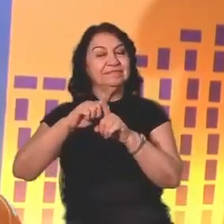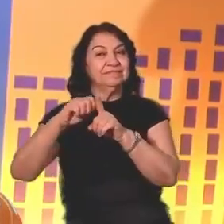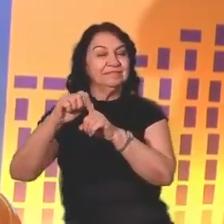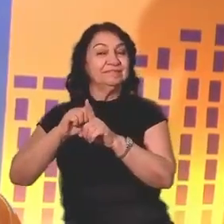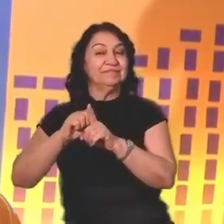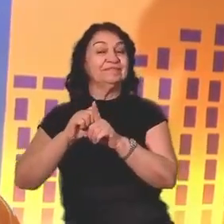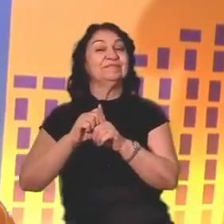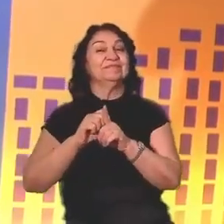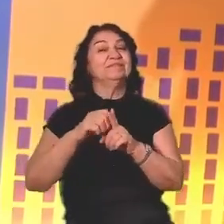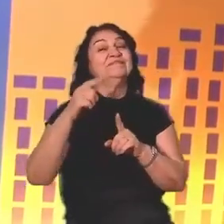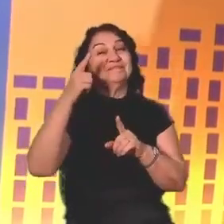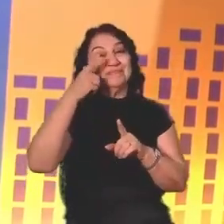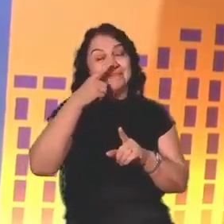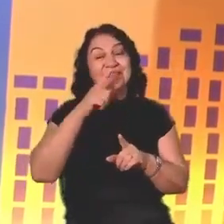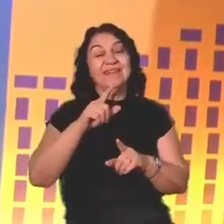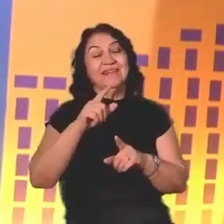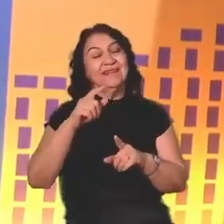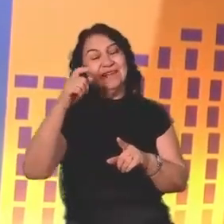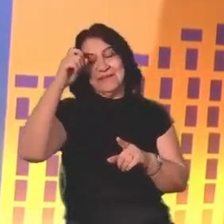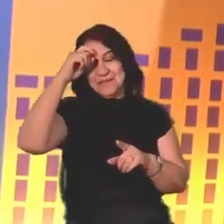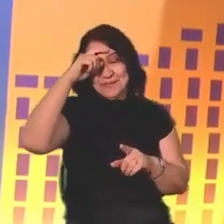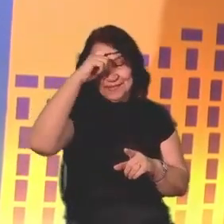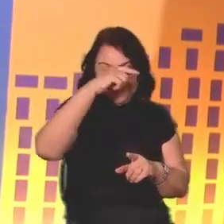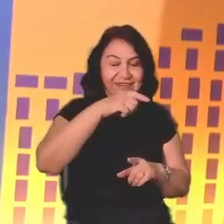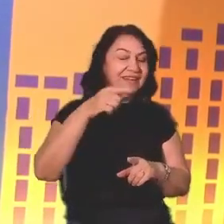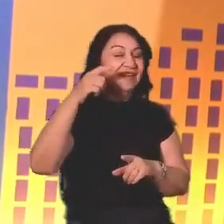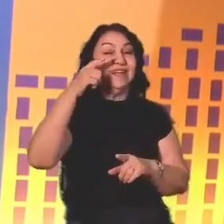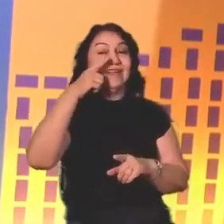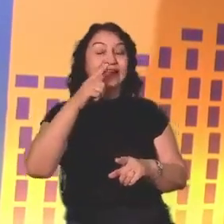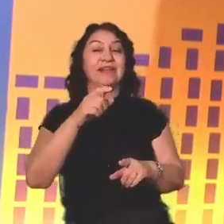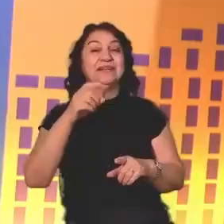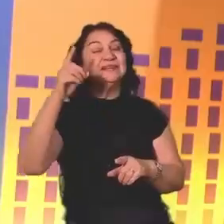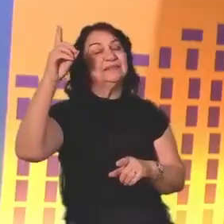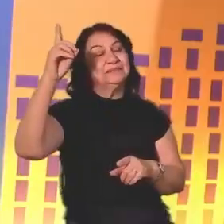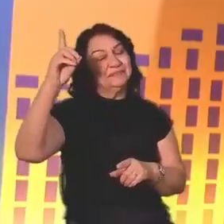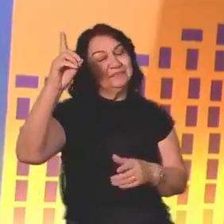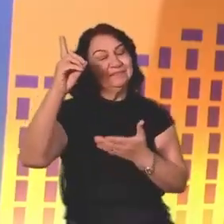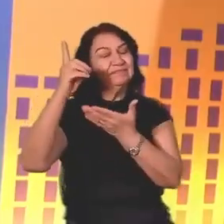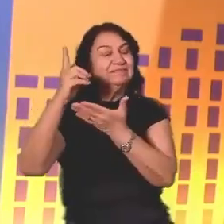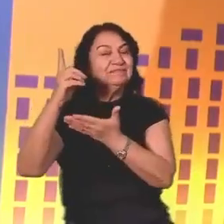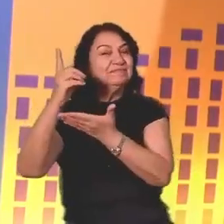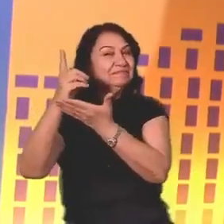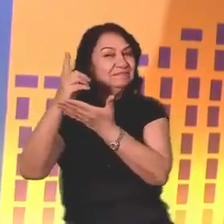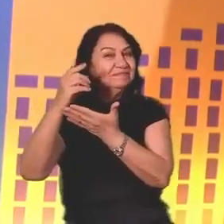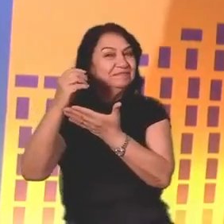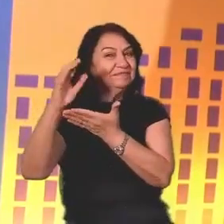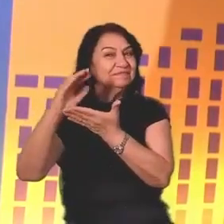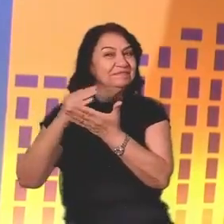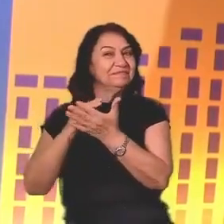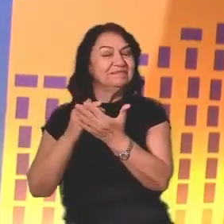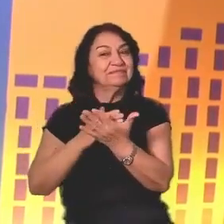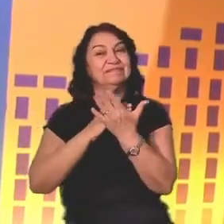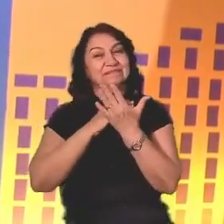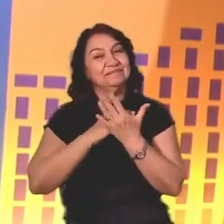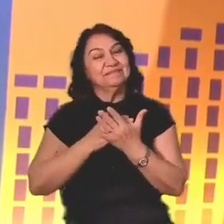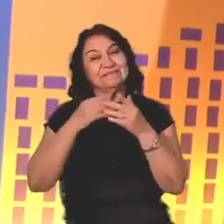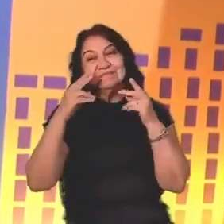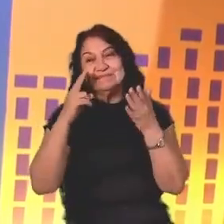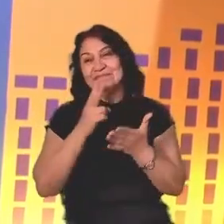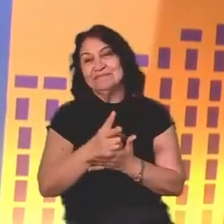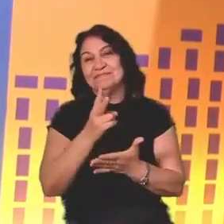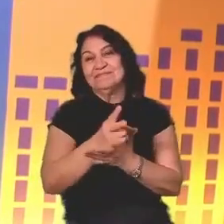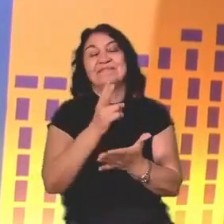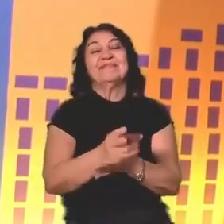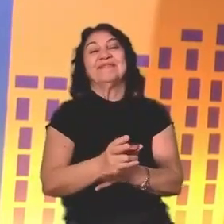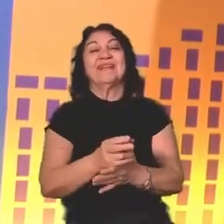a gente consegue, né? Em nome de Deus. Mas, então, é isso aí que eu tenho para escrever. Tem